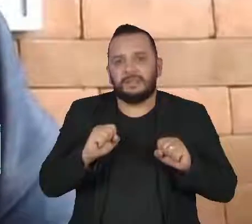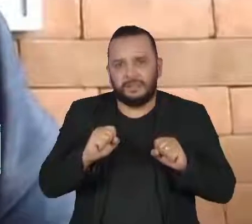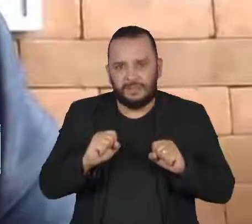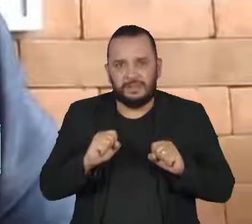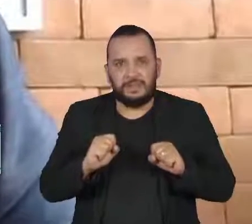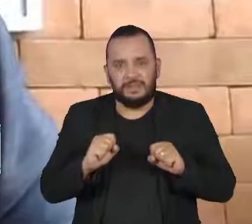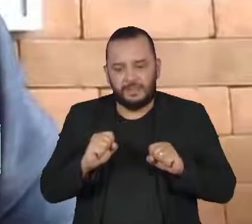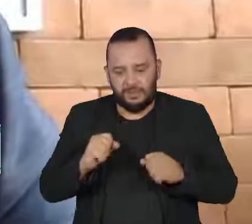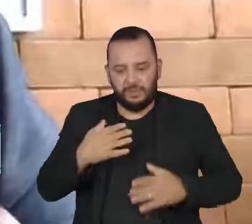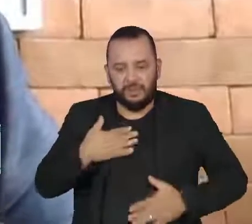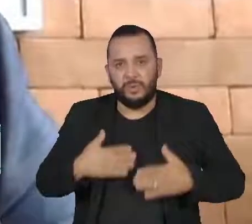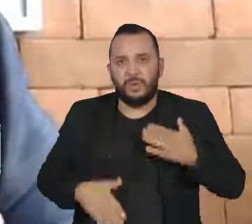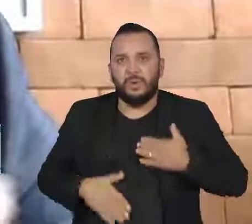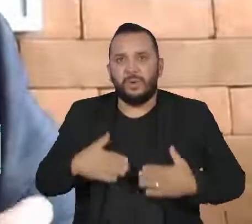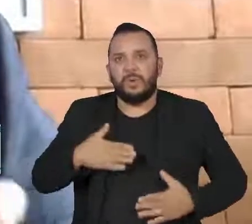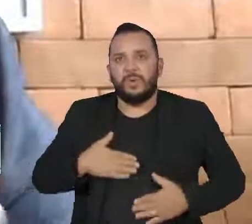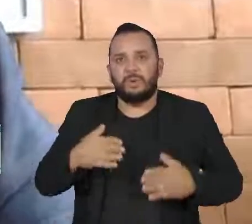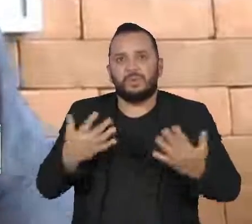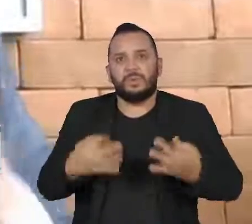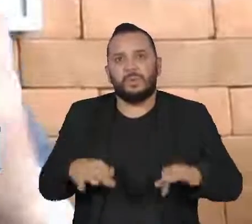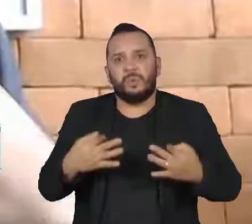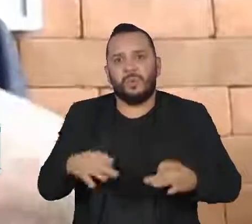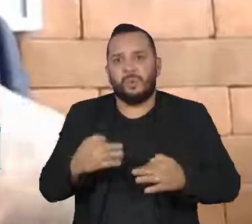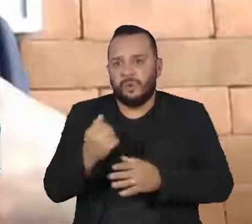intestino, principalmente dor nas